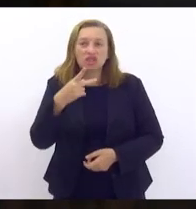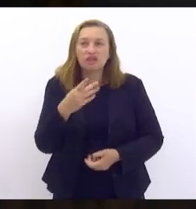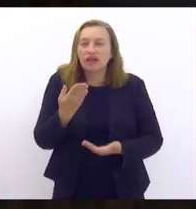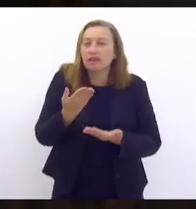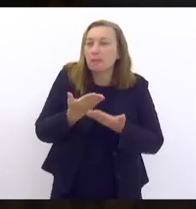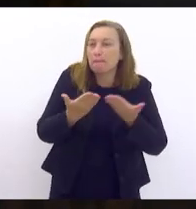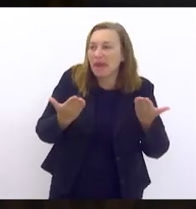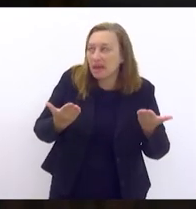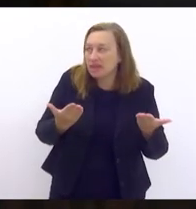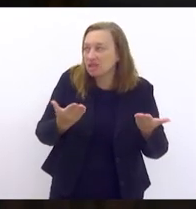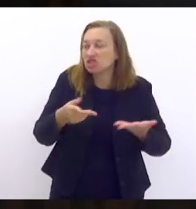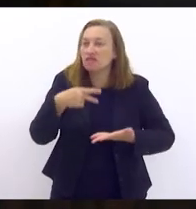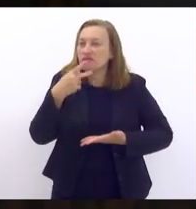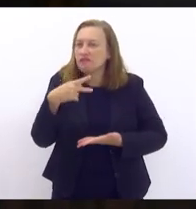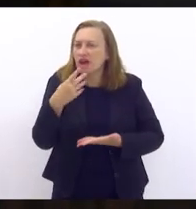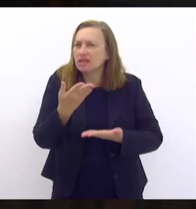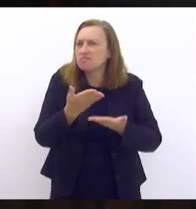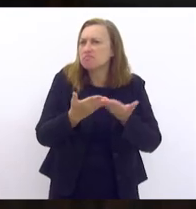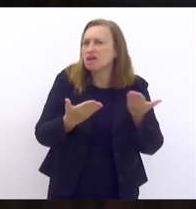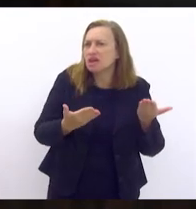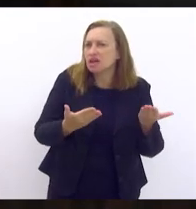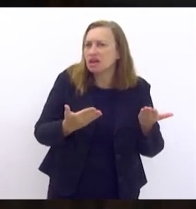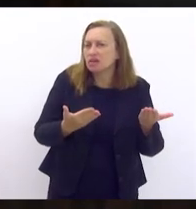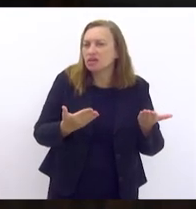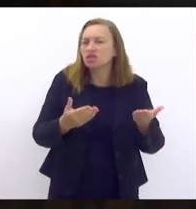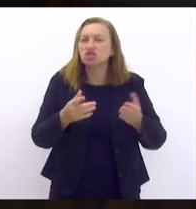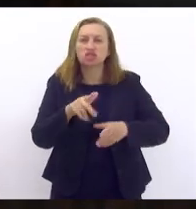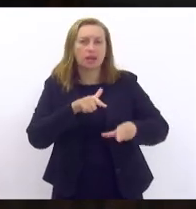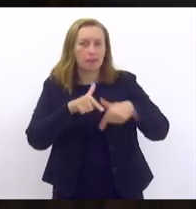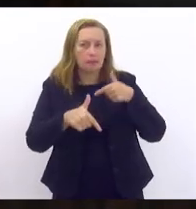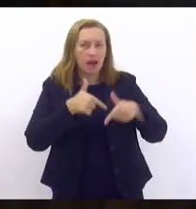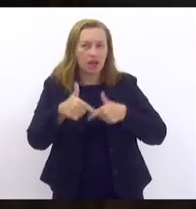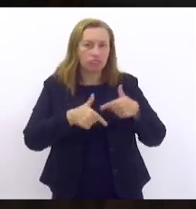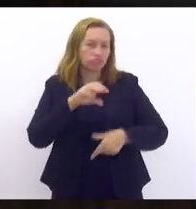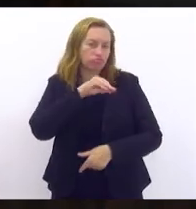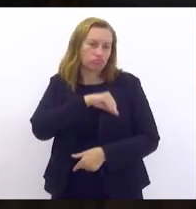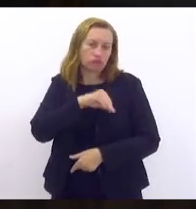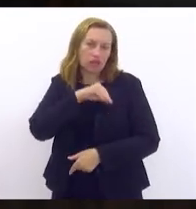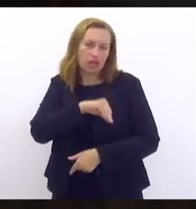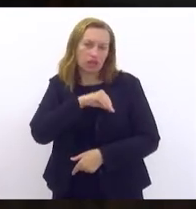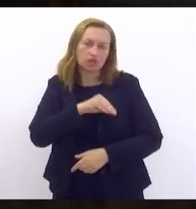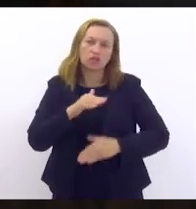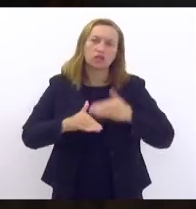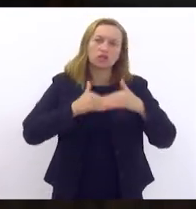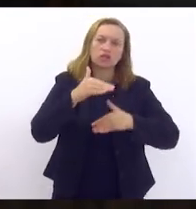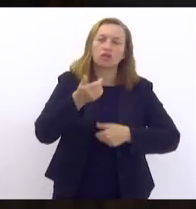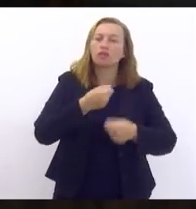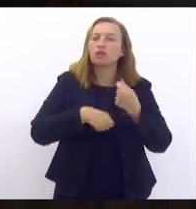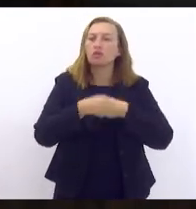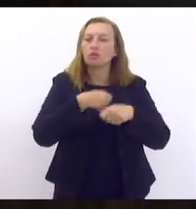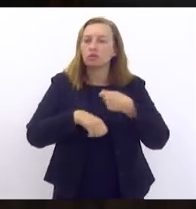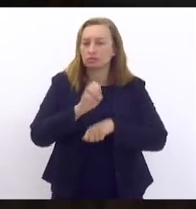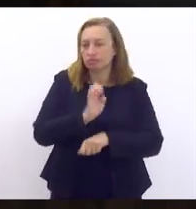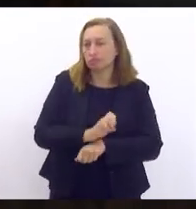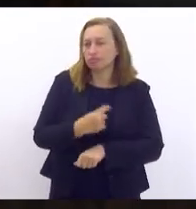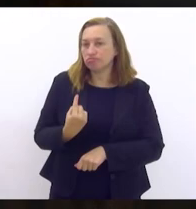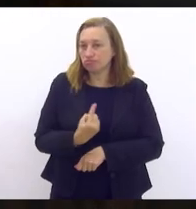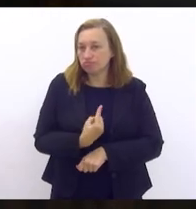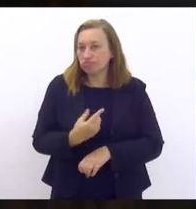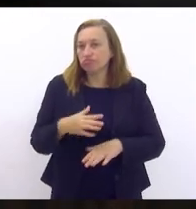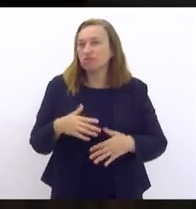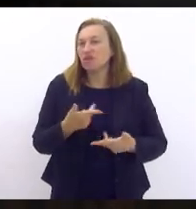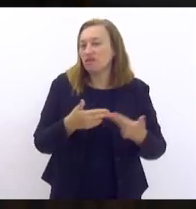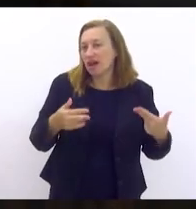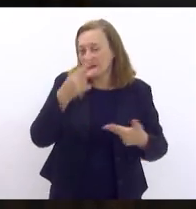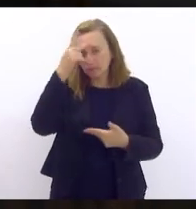perda a gente fala de perda de emprego de renda de desenvolvimento econômico do nosso Estado muita